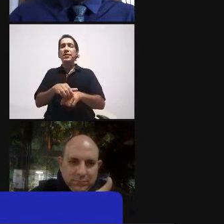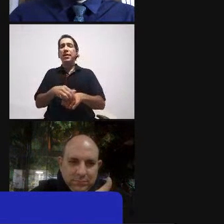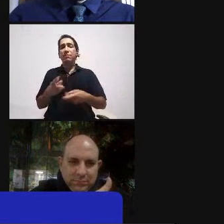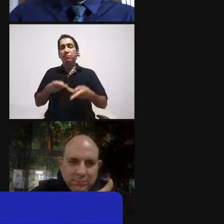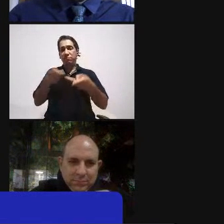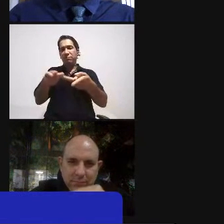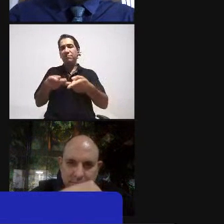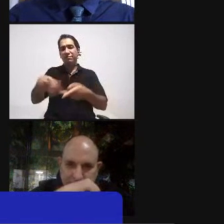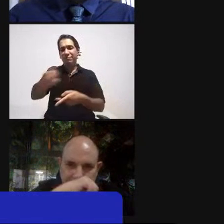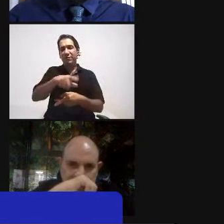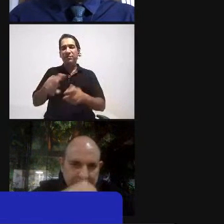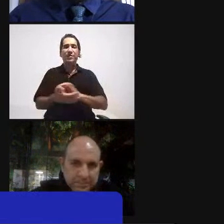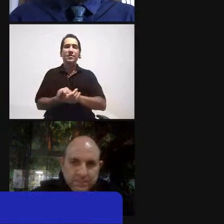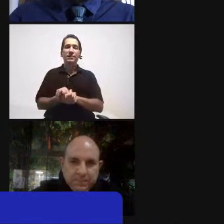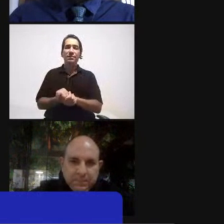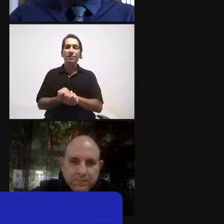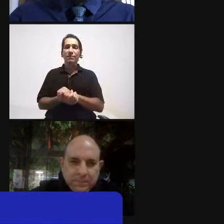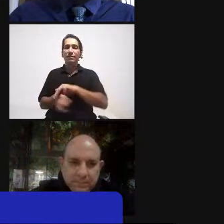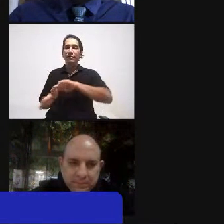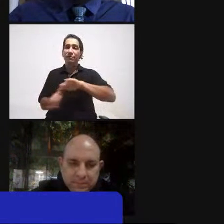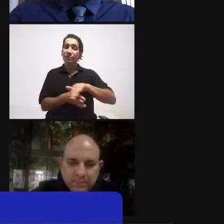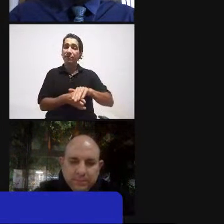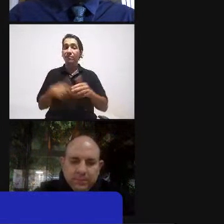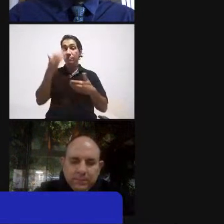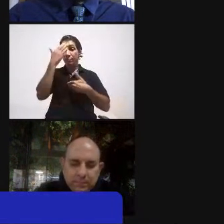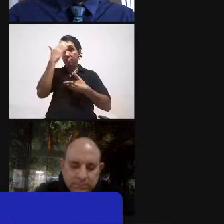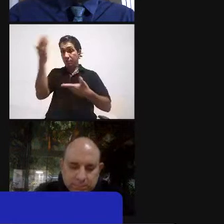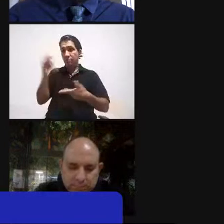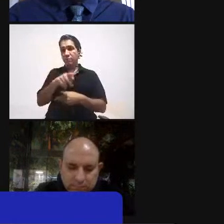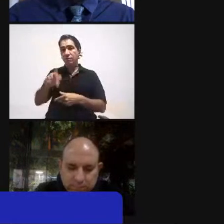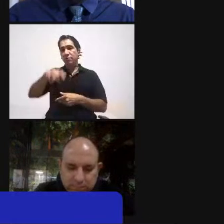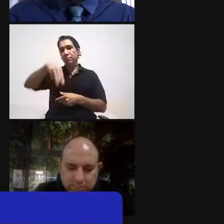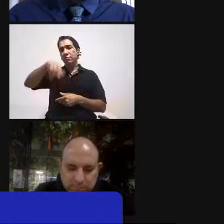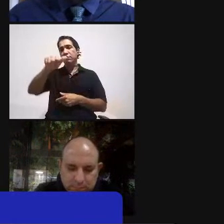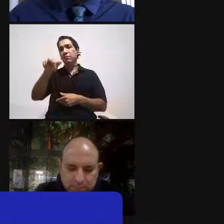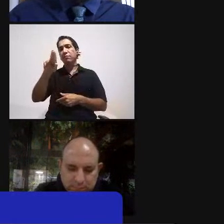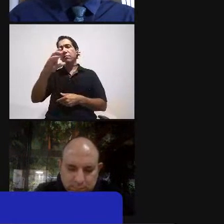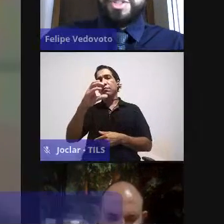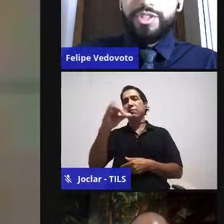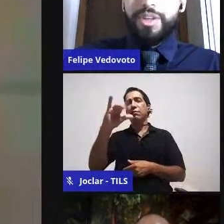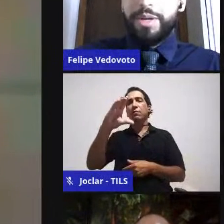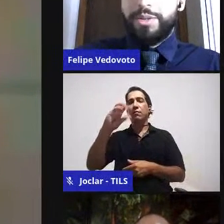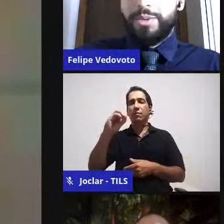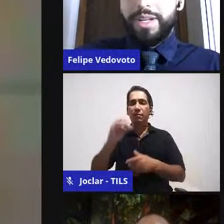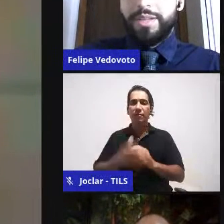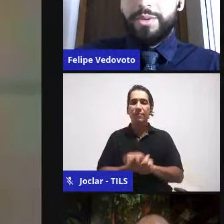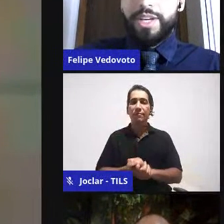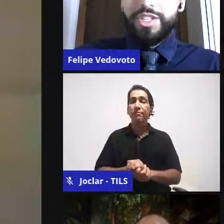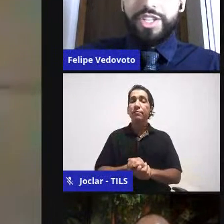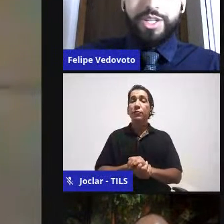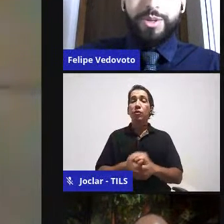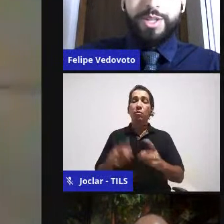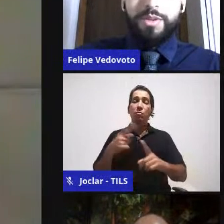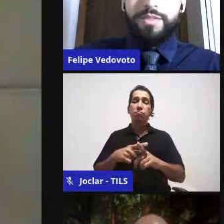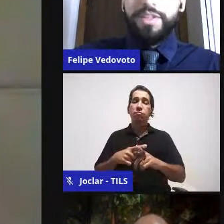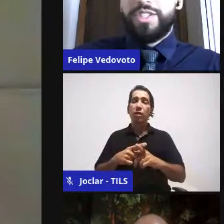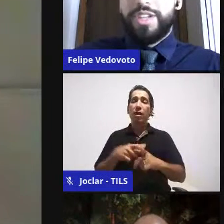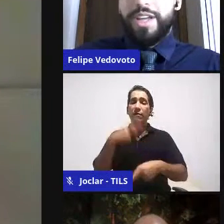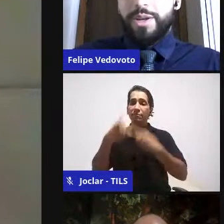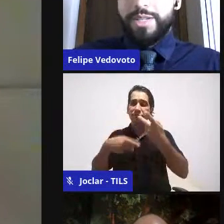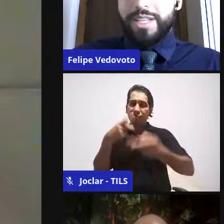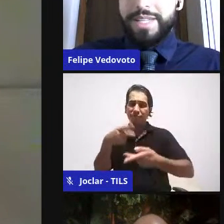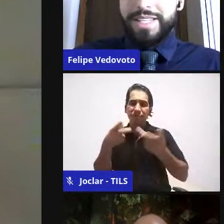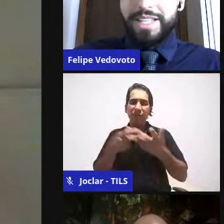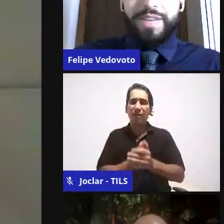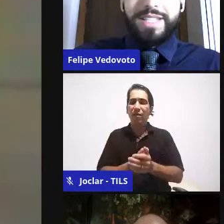Obrigado, professor Márcio, pela sua presença e mensagem aqui conosco. E agora, nessa noite de abertura do EGEDIN